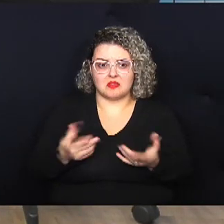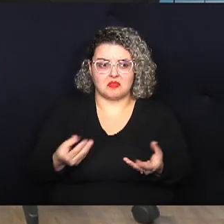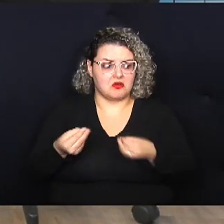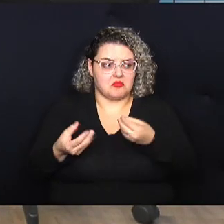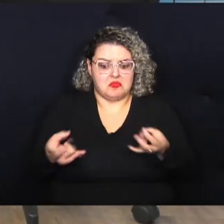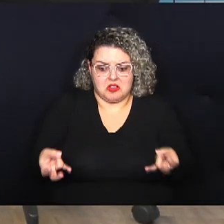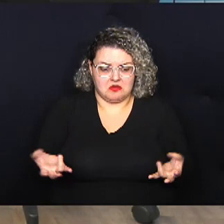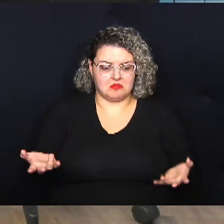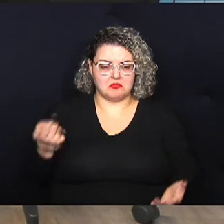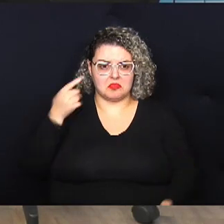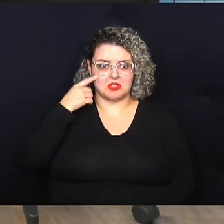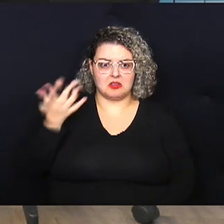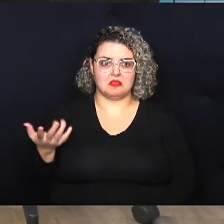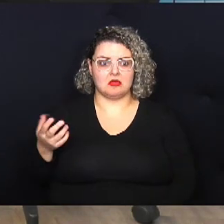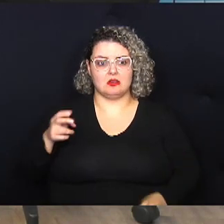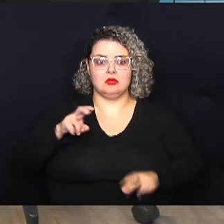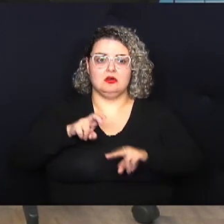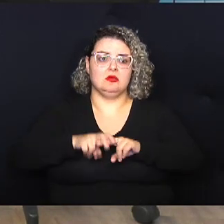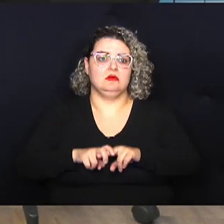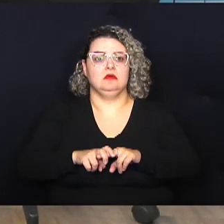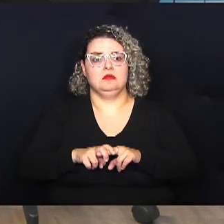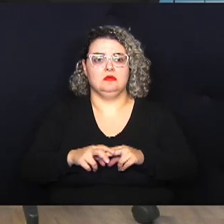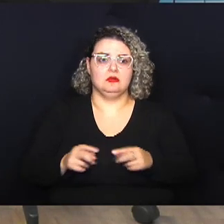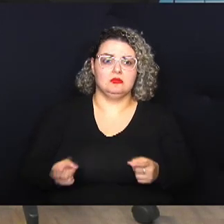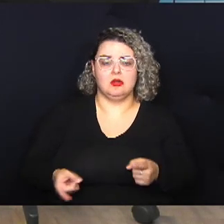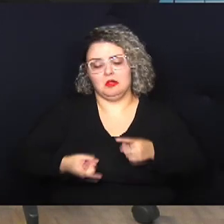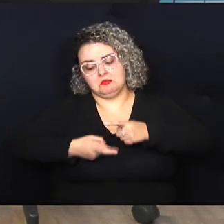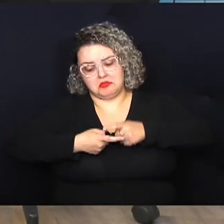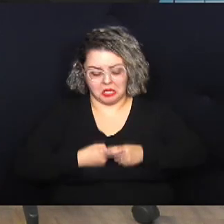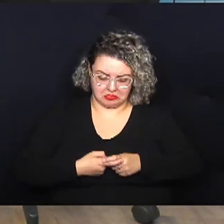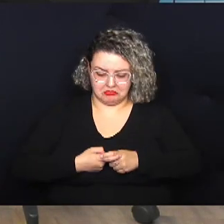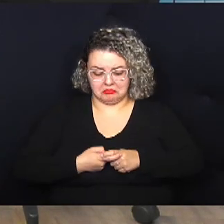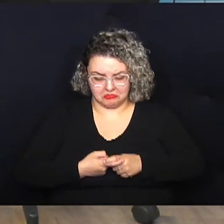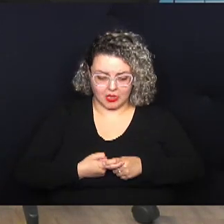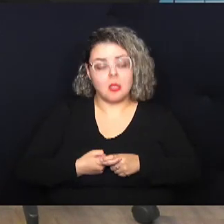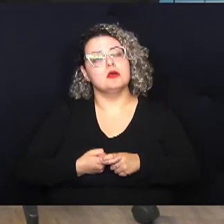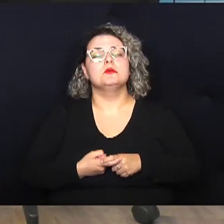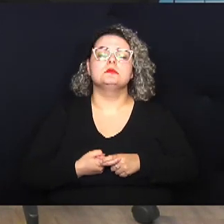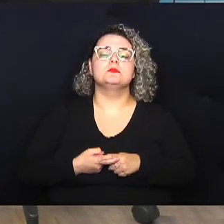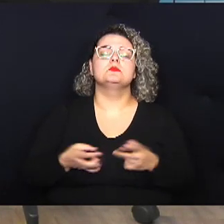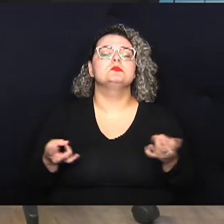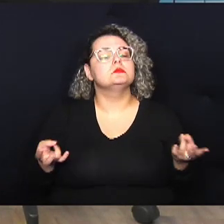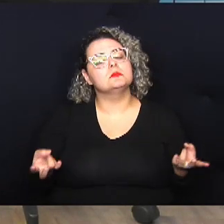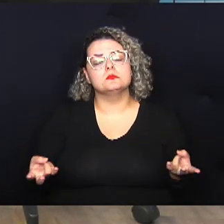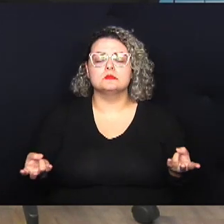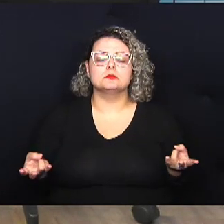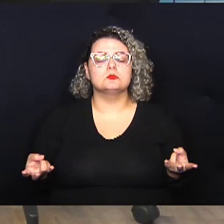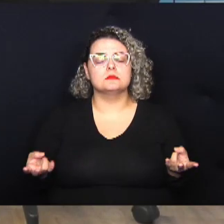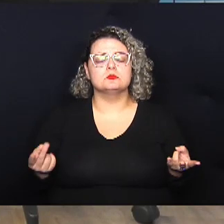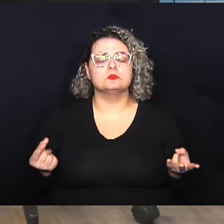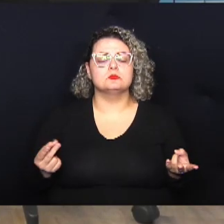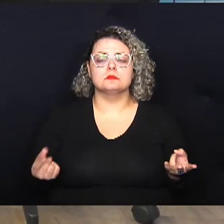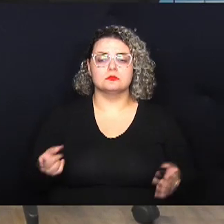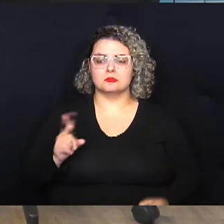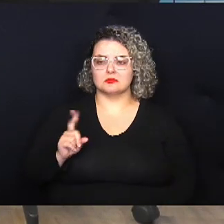meditar? Pensa que você vai ter que sentar lá, né, com perninha de índio e ficar com os olhos fechados, e você vai ficar lá um tempão, mas não vai fazer uma meditaçãozinha